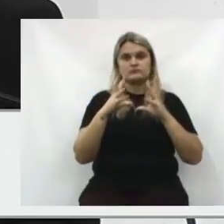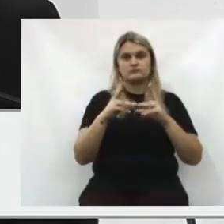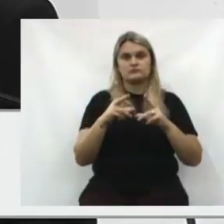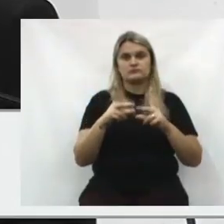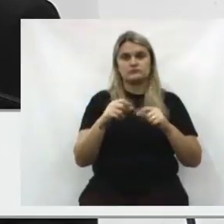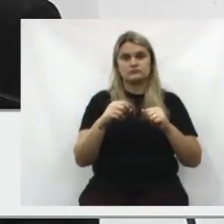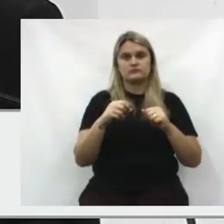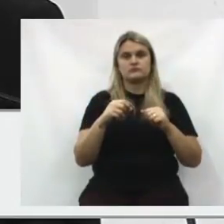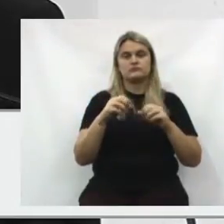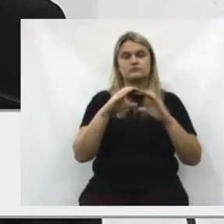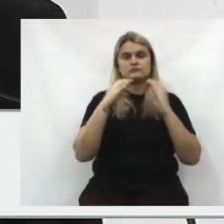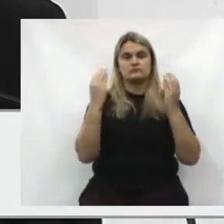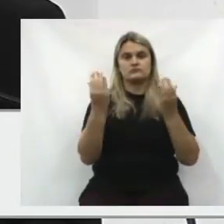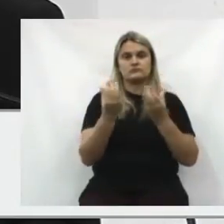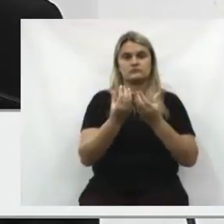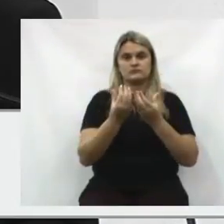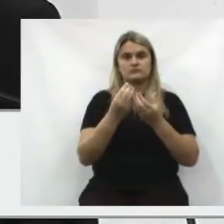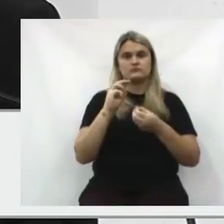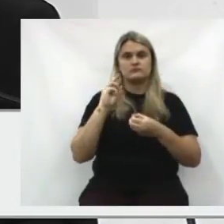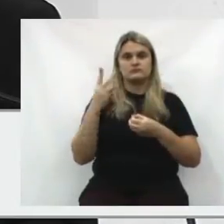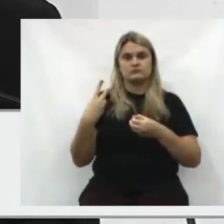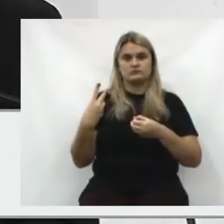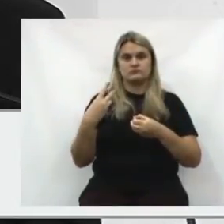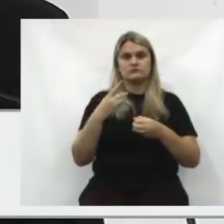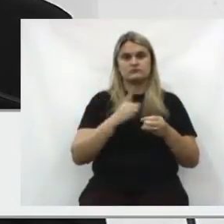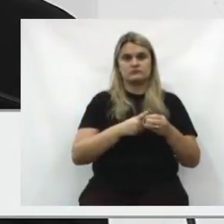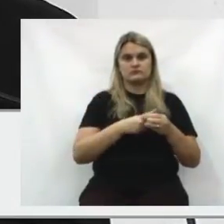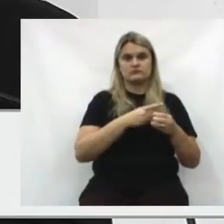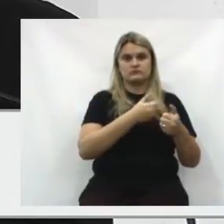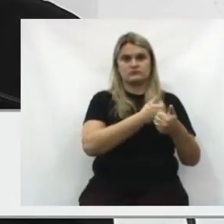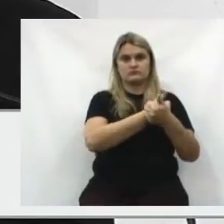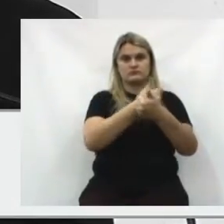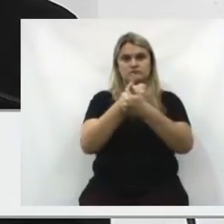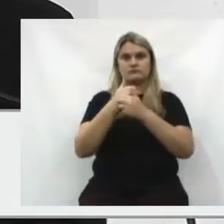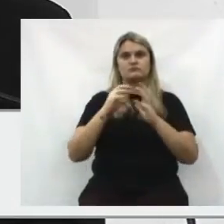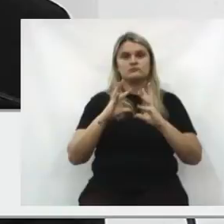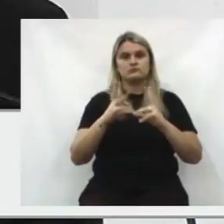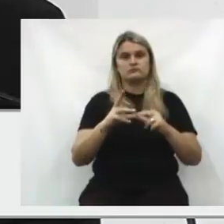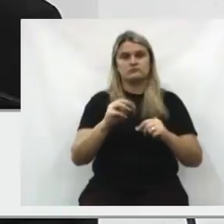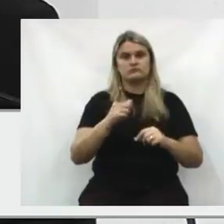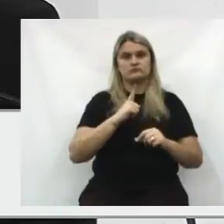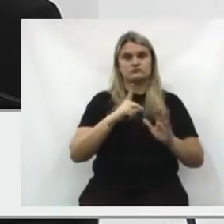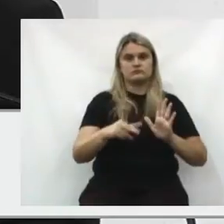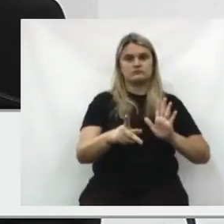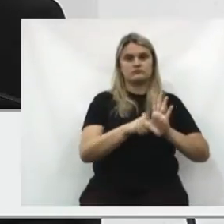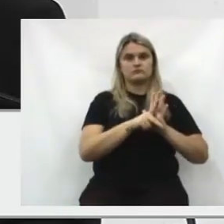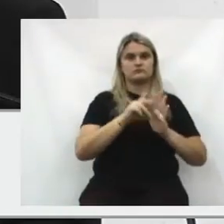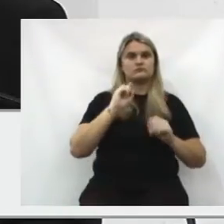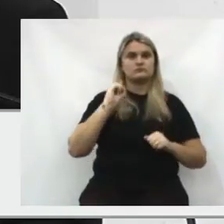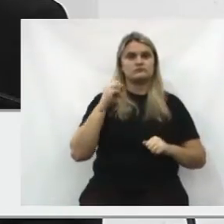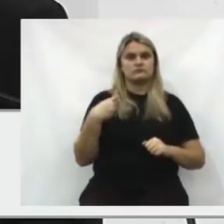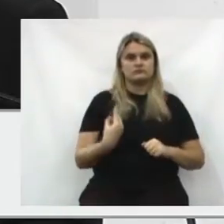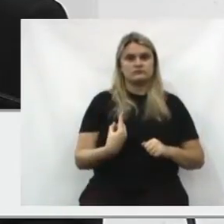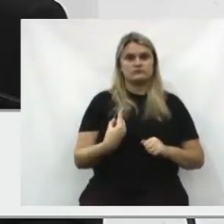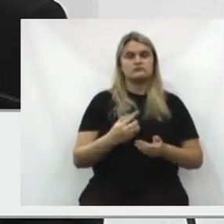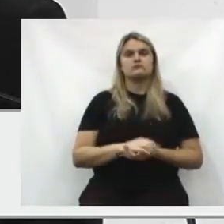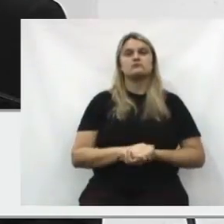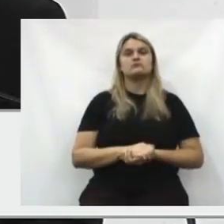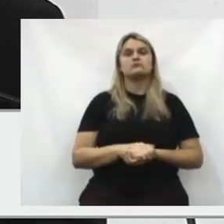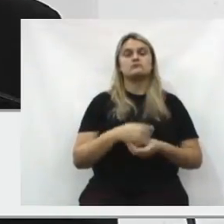nós observarmos todas as câmaras dos municípios aqui ao redor, todas elas têm o advogado da